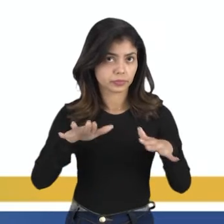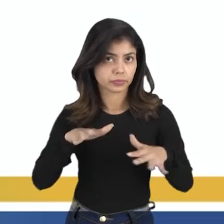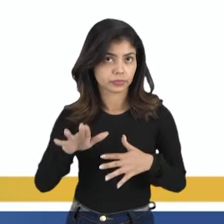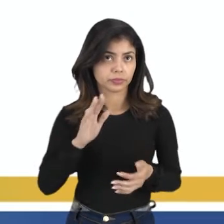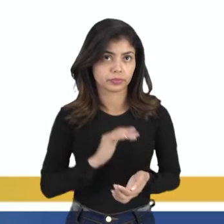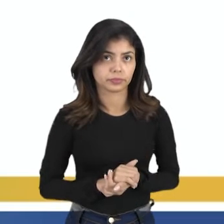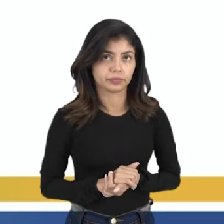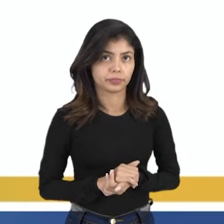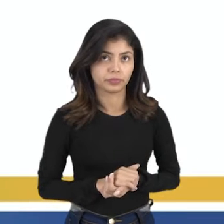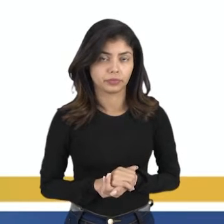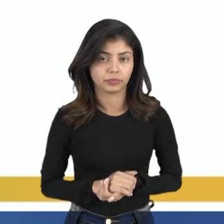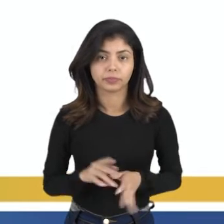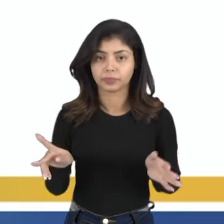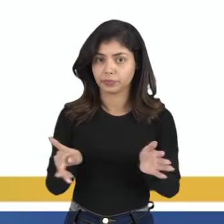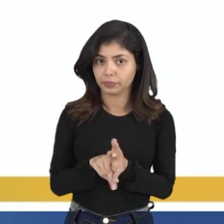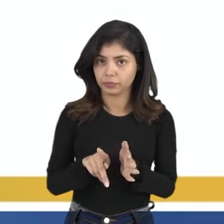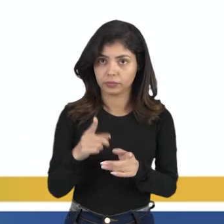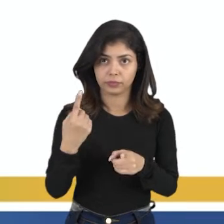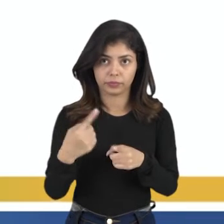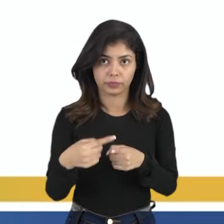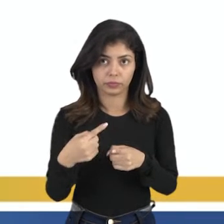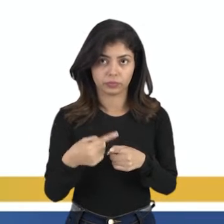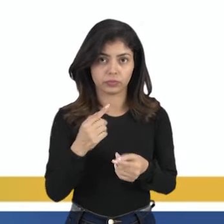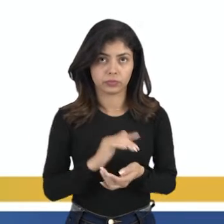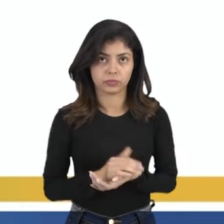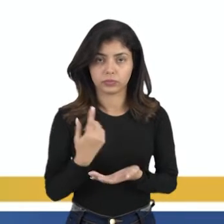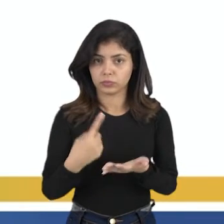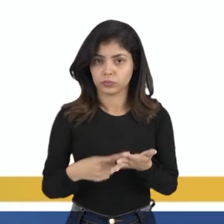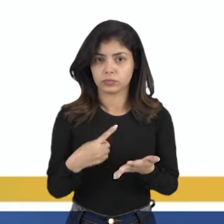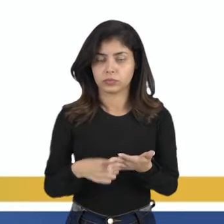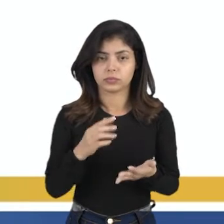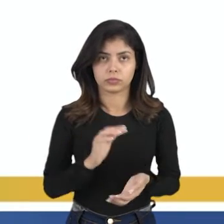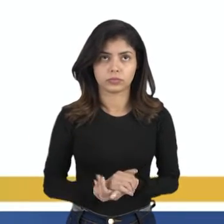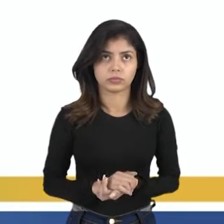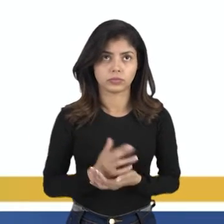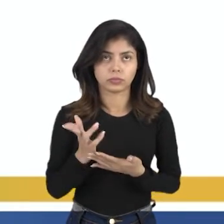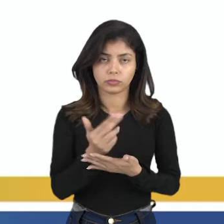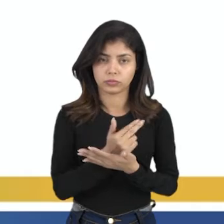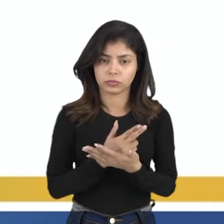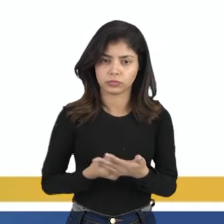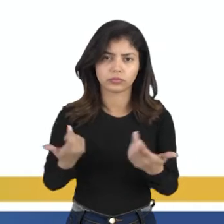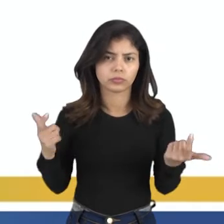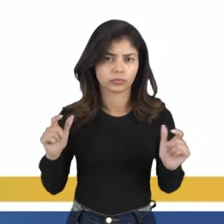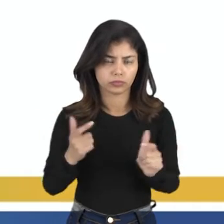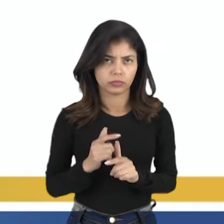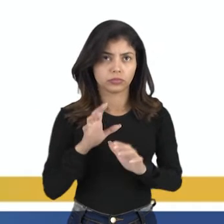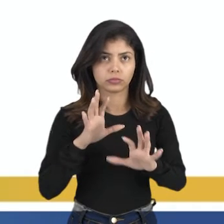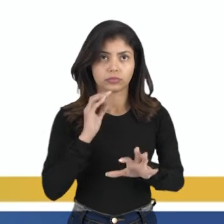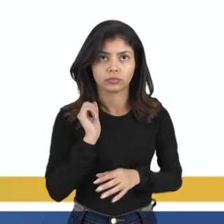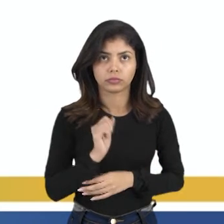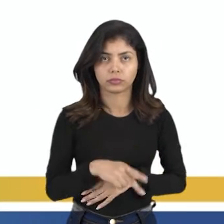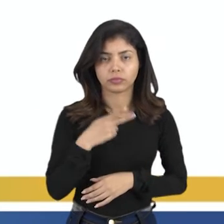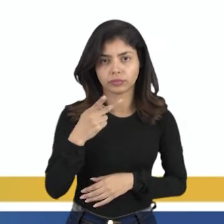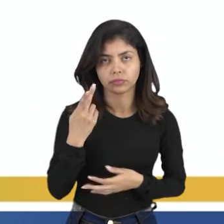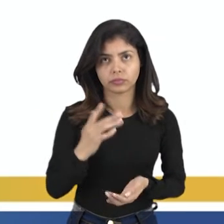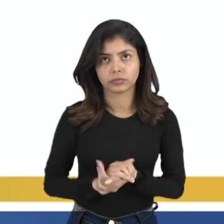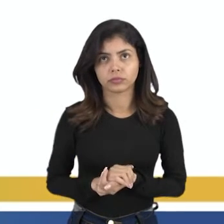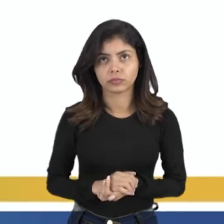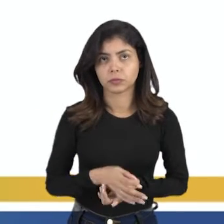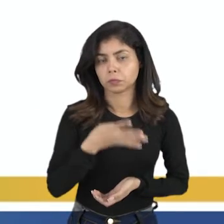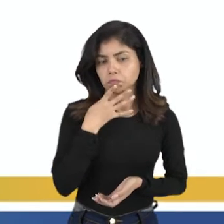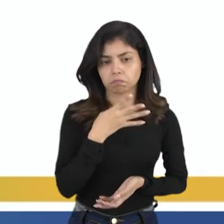movimento ele é dado justamente porque eles eram considerados como artistas menores, por assim dizer. Eles não